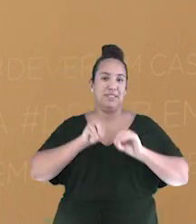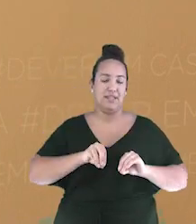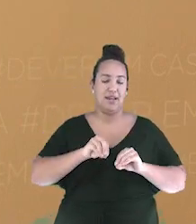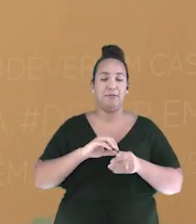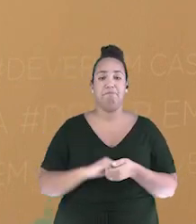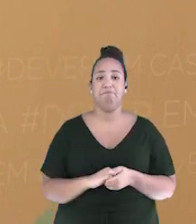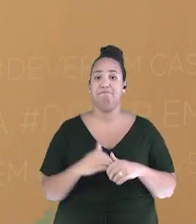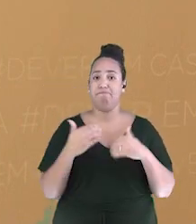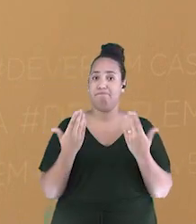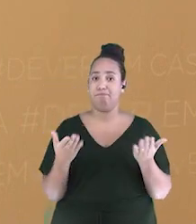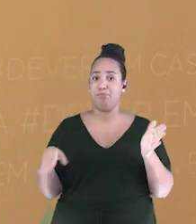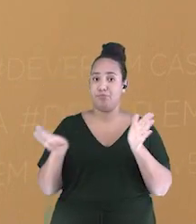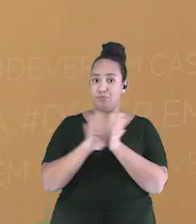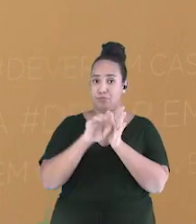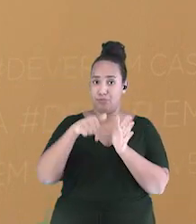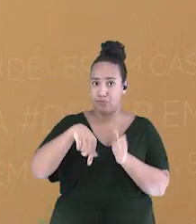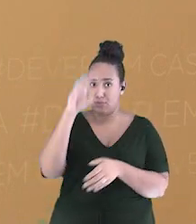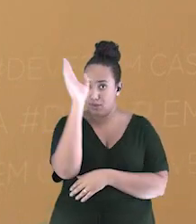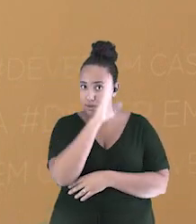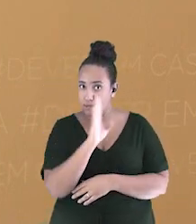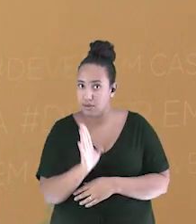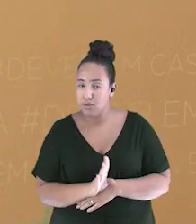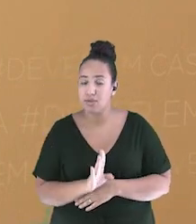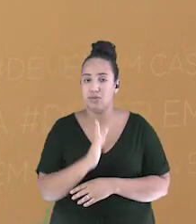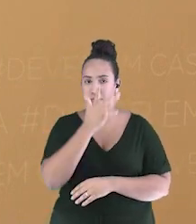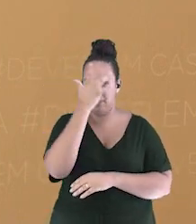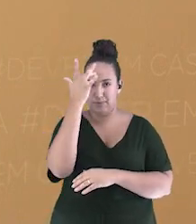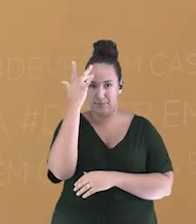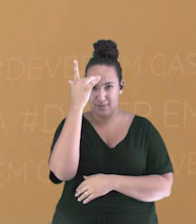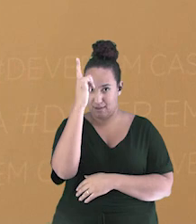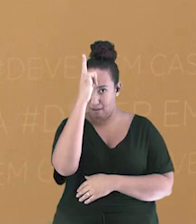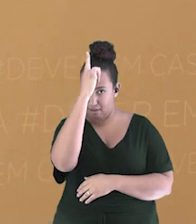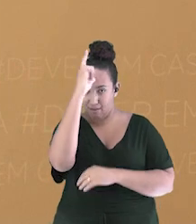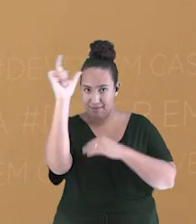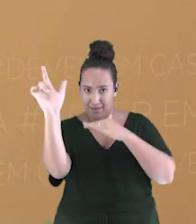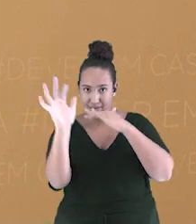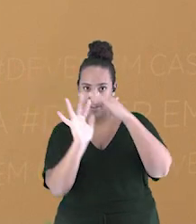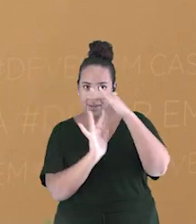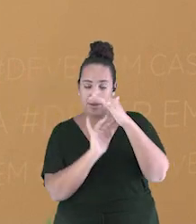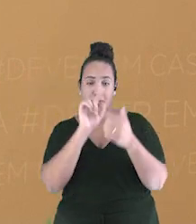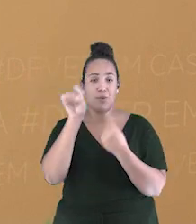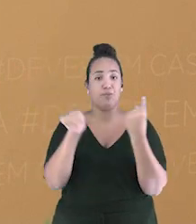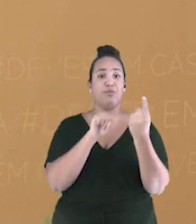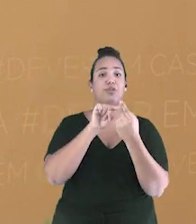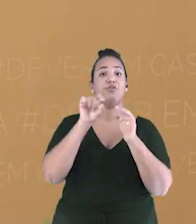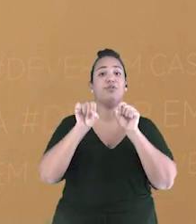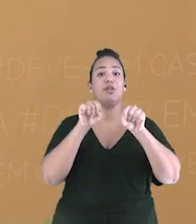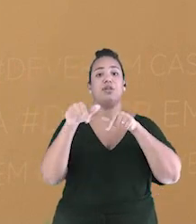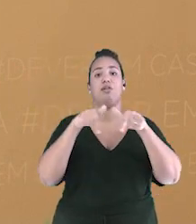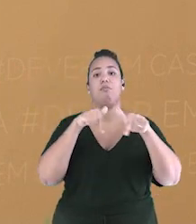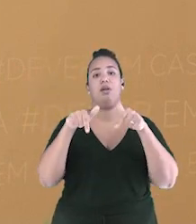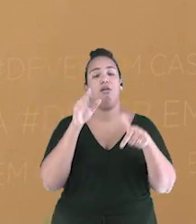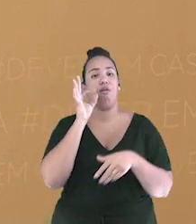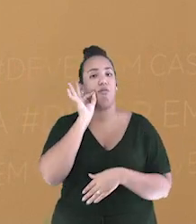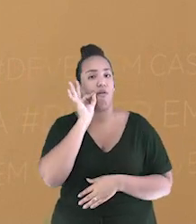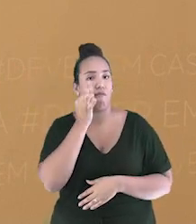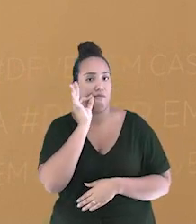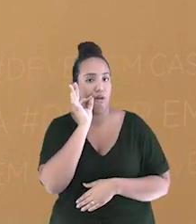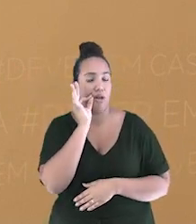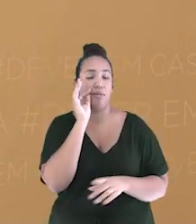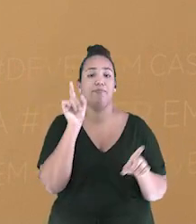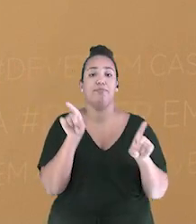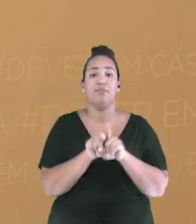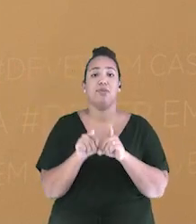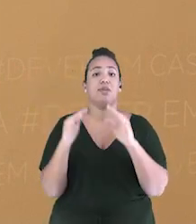Ao chegarem ao Brasil, os imigrantes alemães tinham como objetivo trabalhar nas lavouras de café, e os locais em que